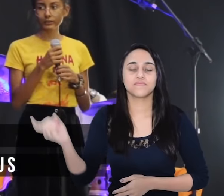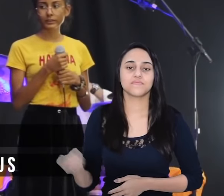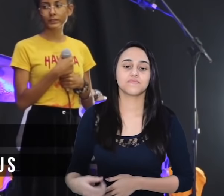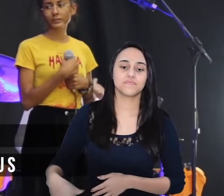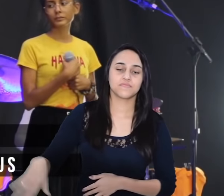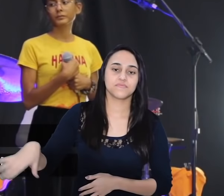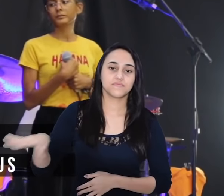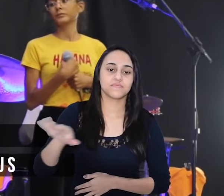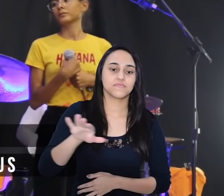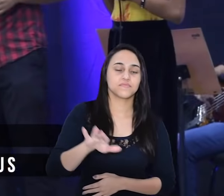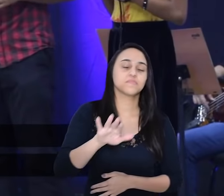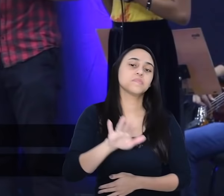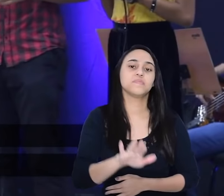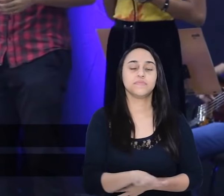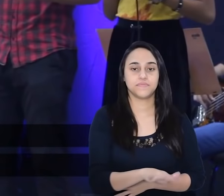Deus.